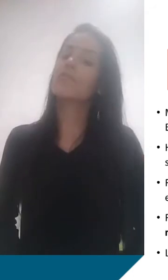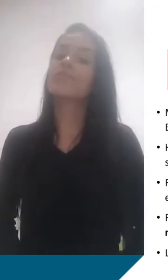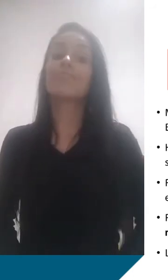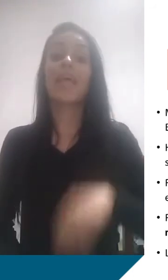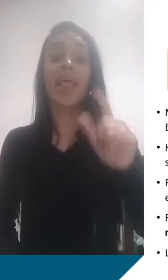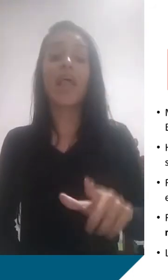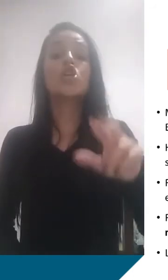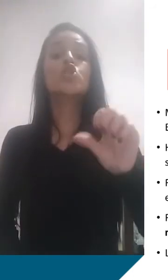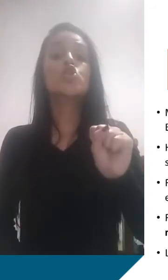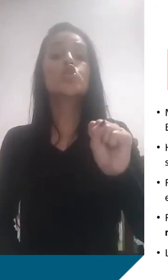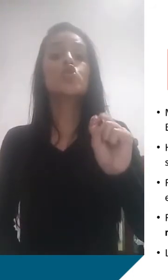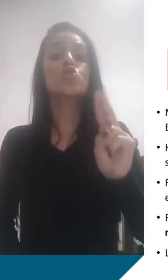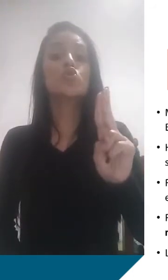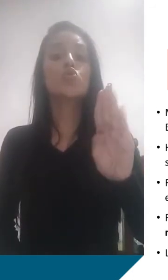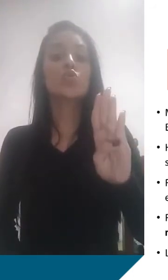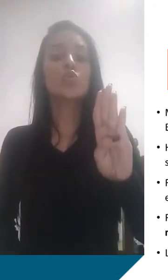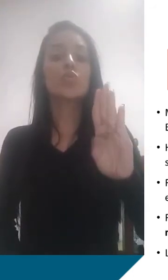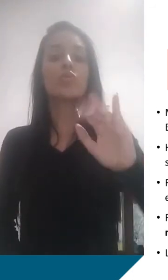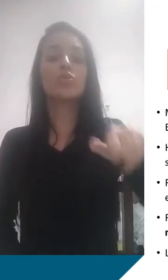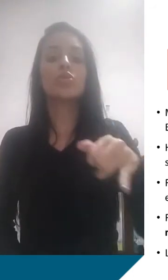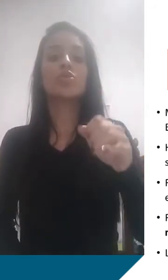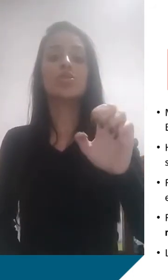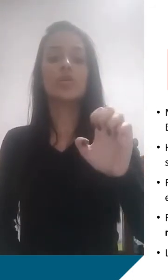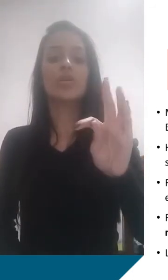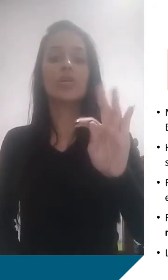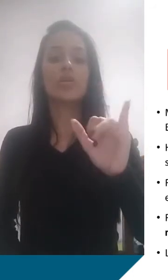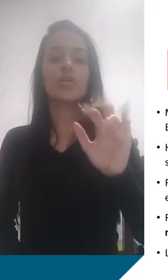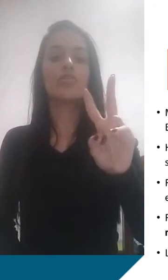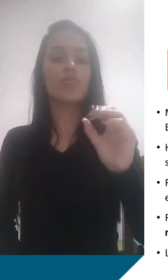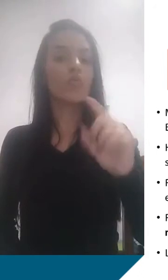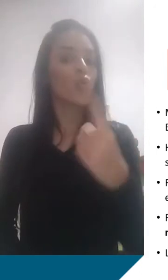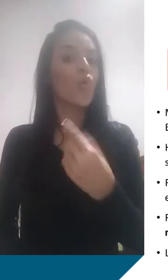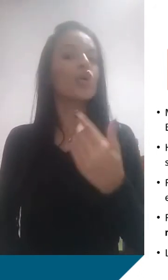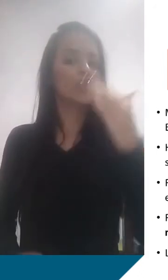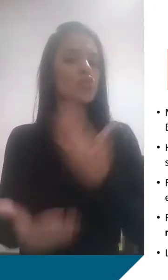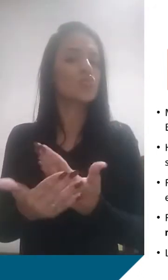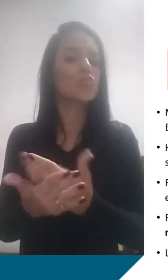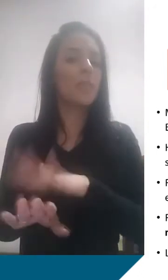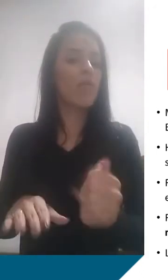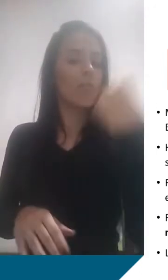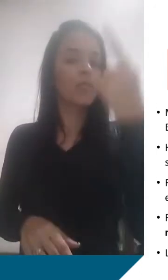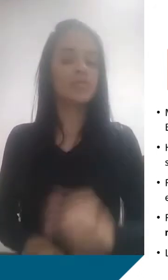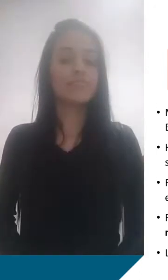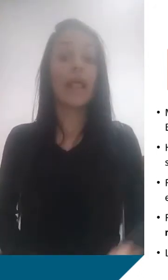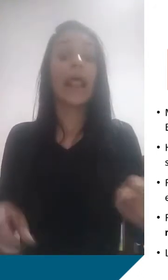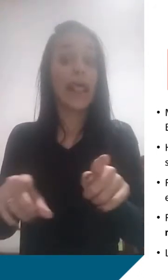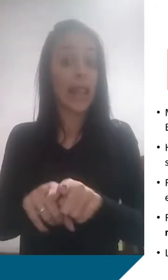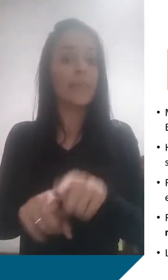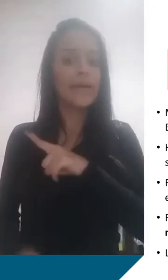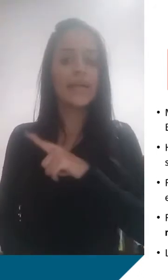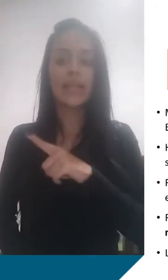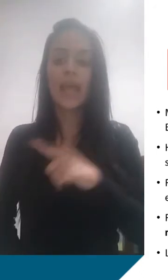a subjetividade, que vamos ver logo adiante o que é. Mas também temos a imaginação e